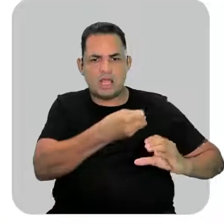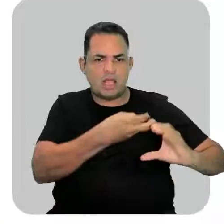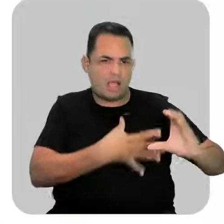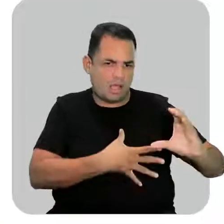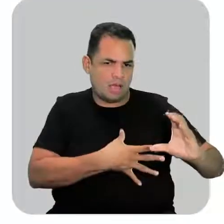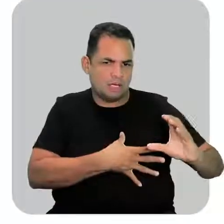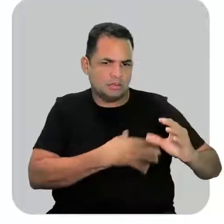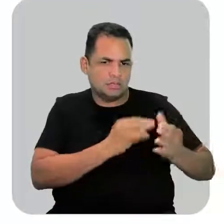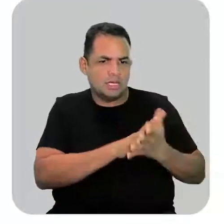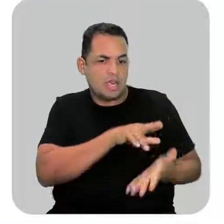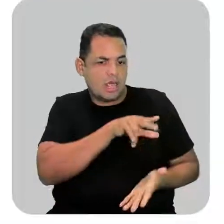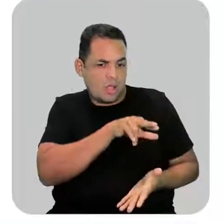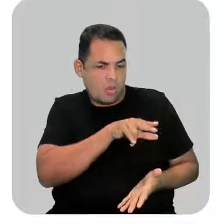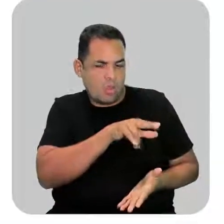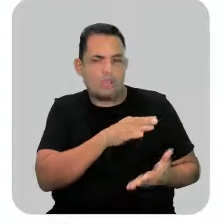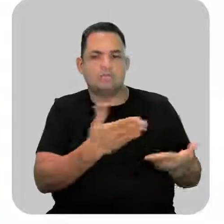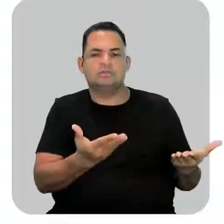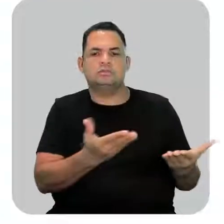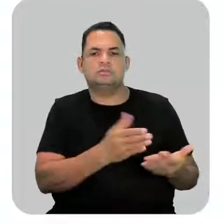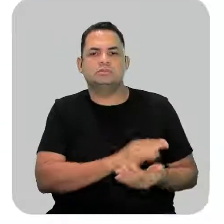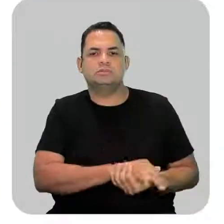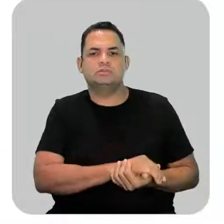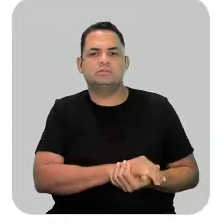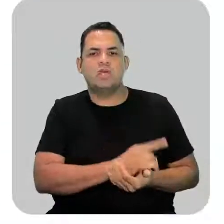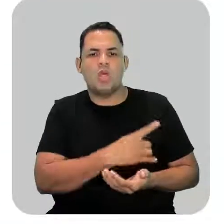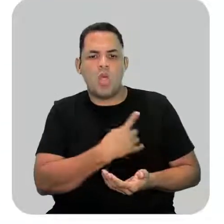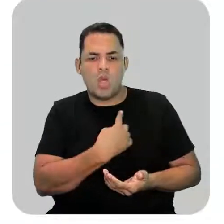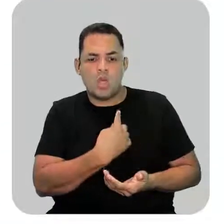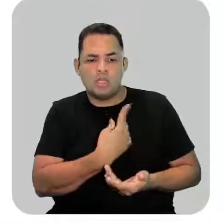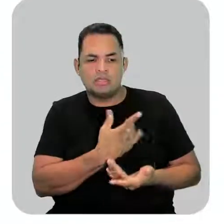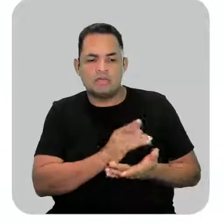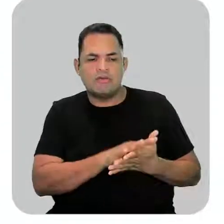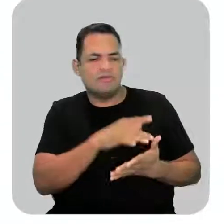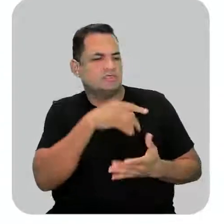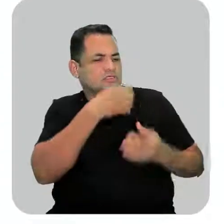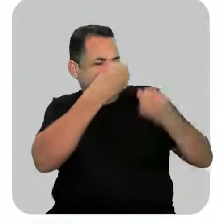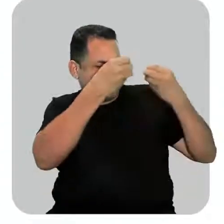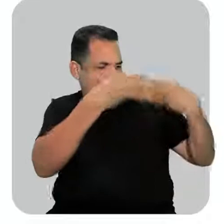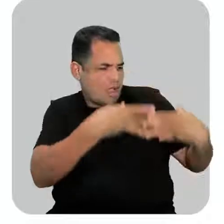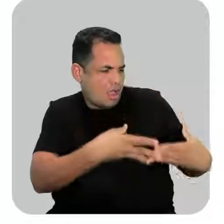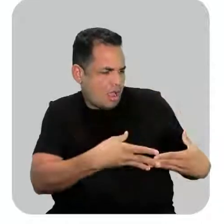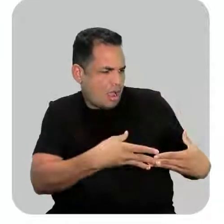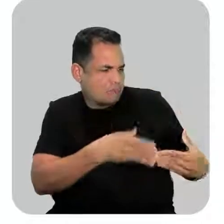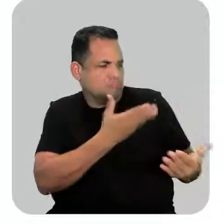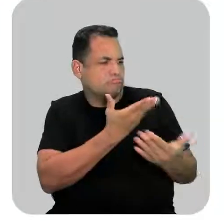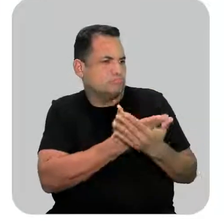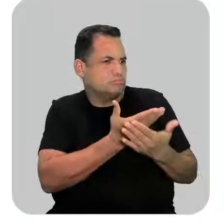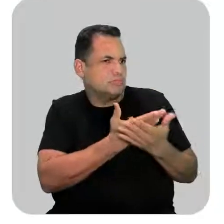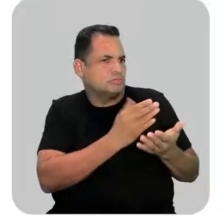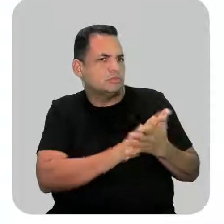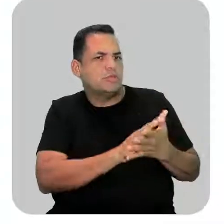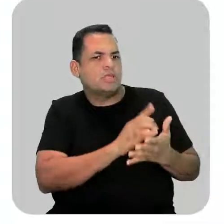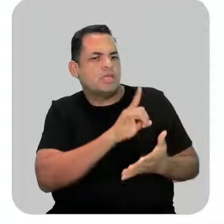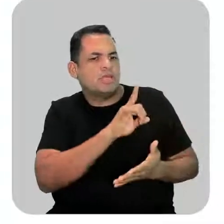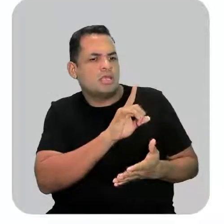características semelhantes, tá? Então, nós falamos lá sobre hidrocarbonetos, a gente falou sobre os